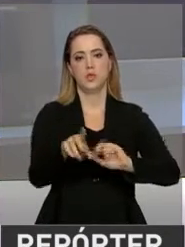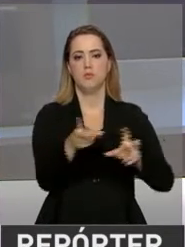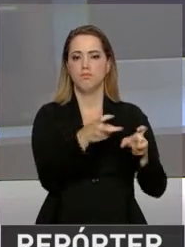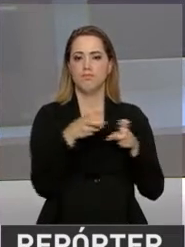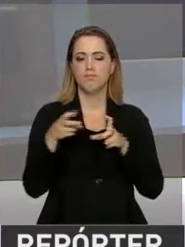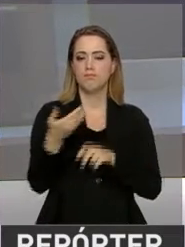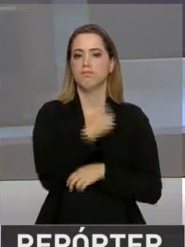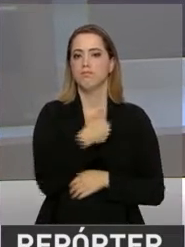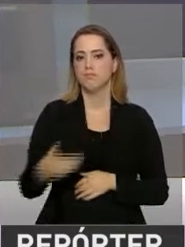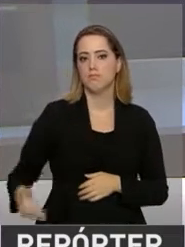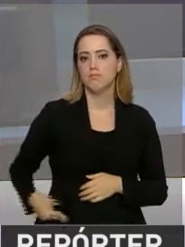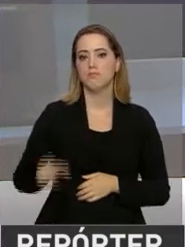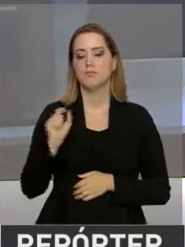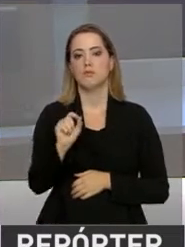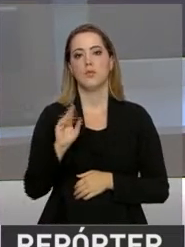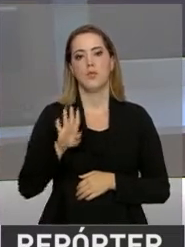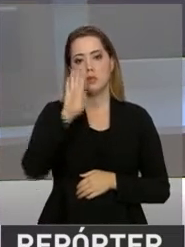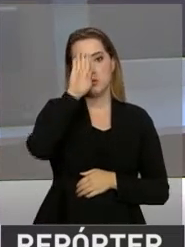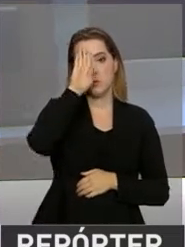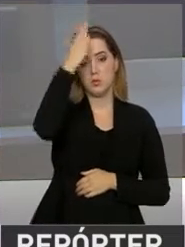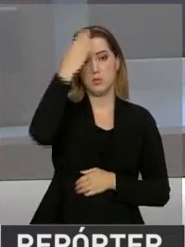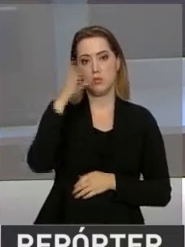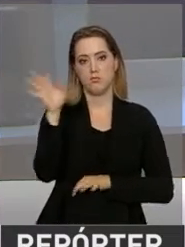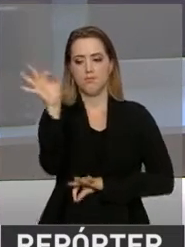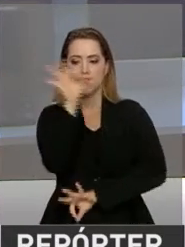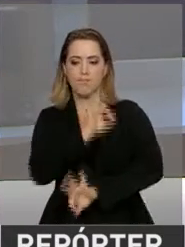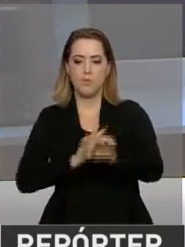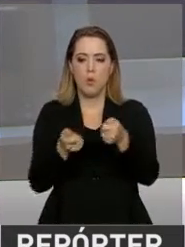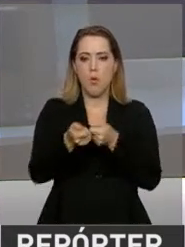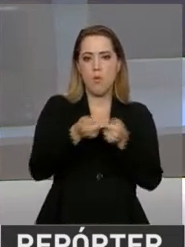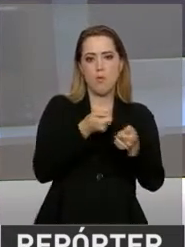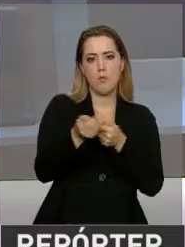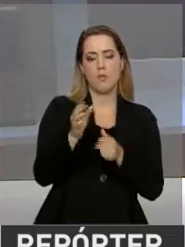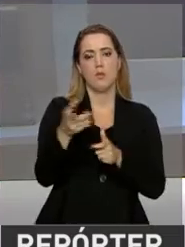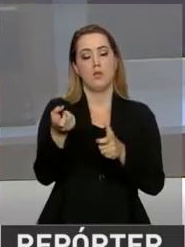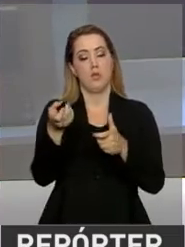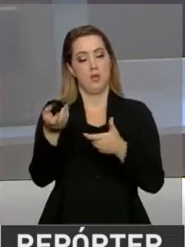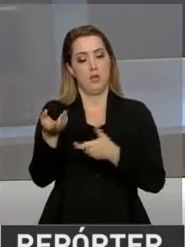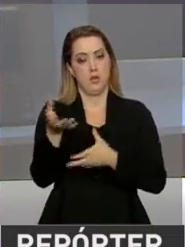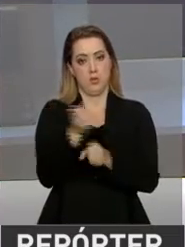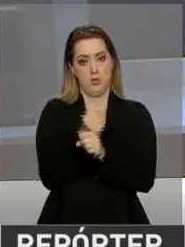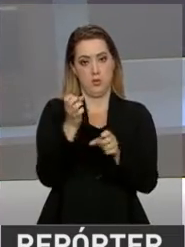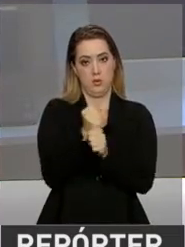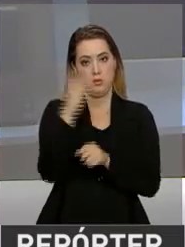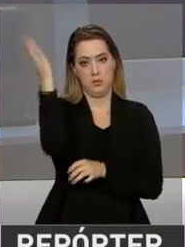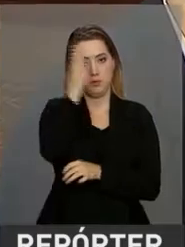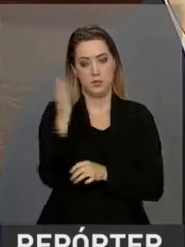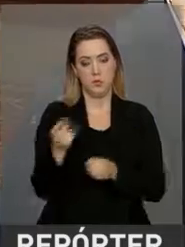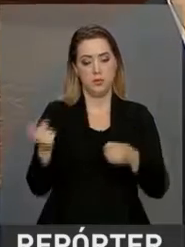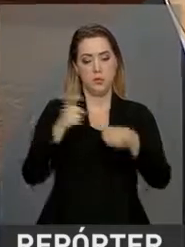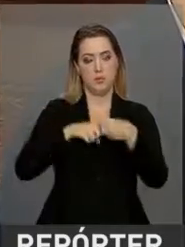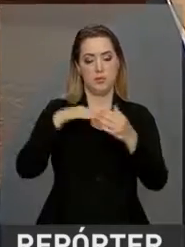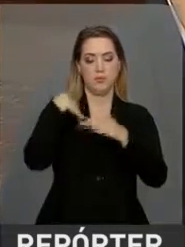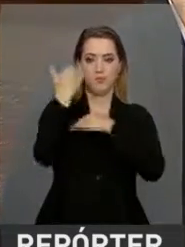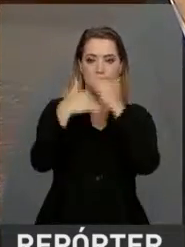expectativa do governo que tem como prioridade reorganizar as finanças do país e retomar o crescimento